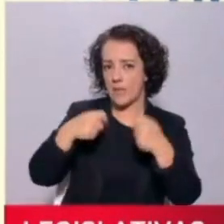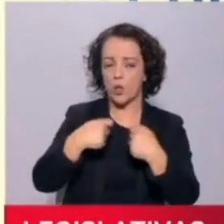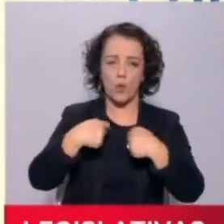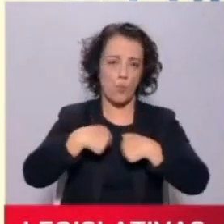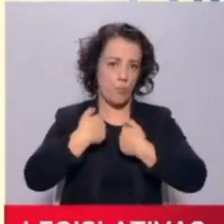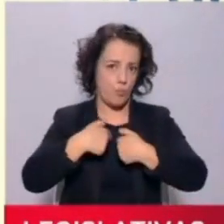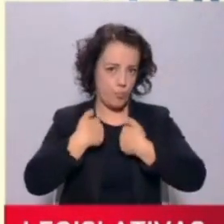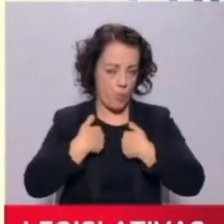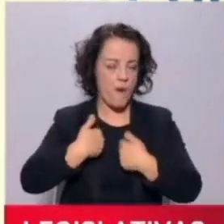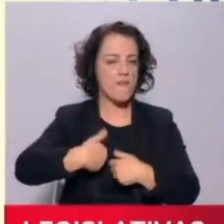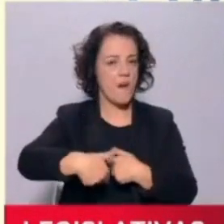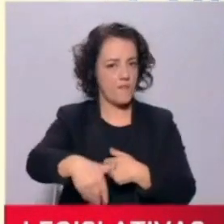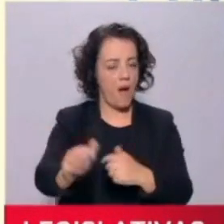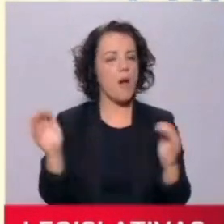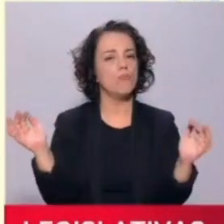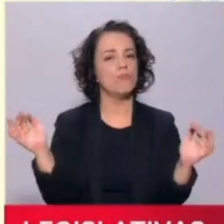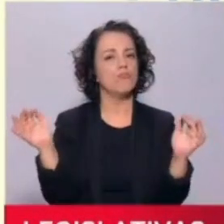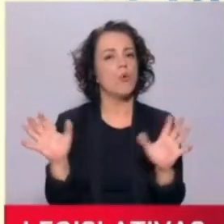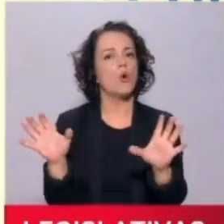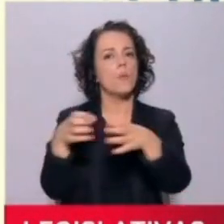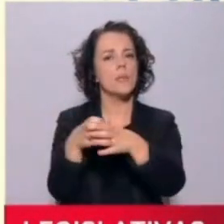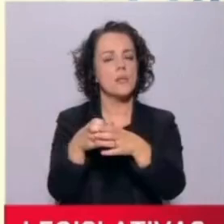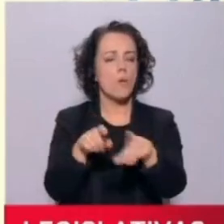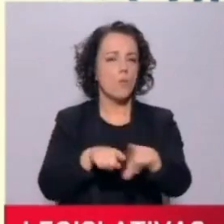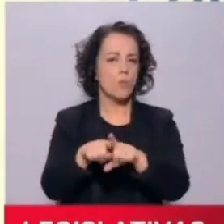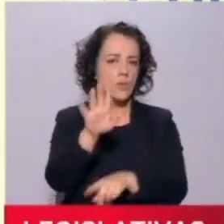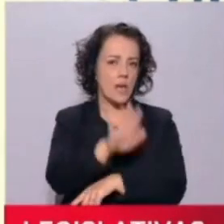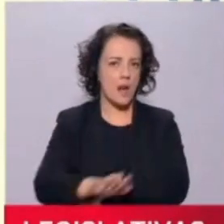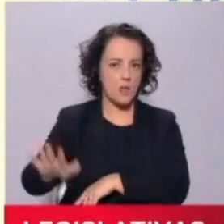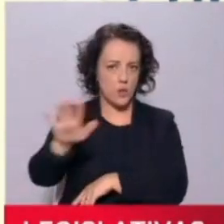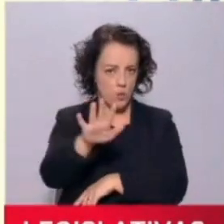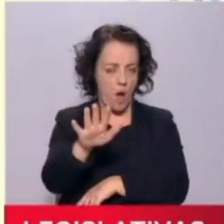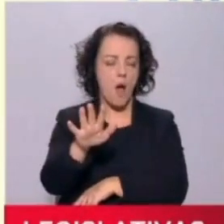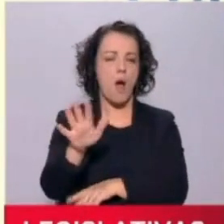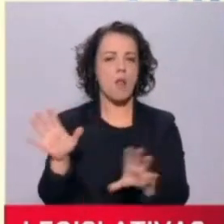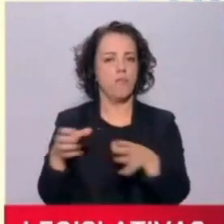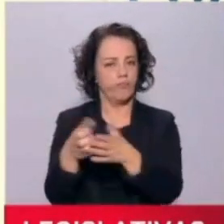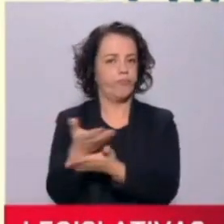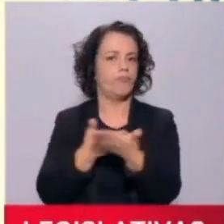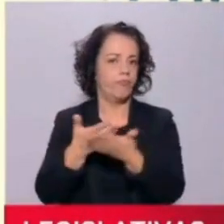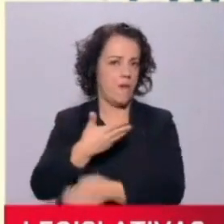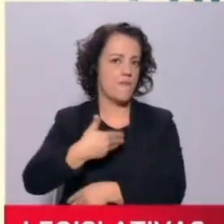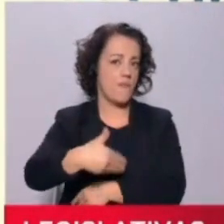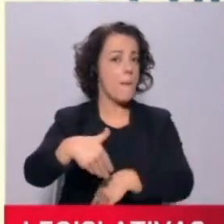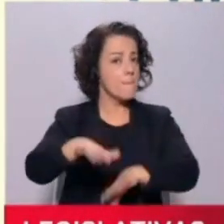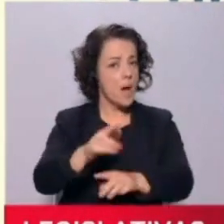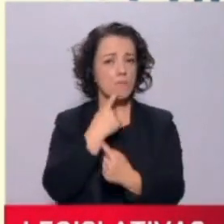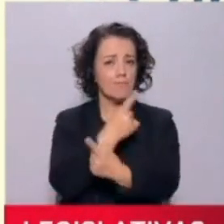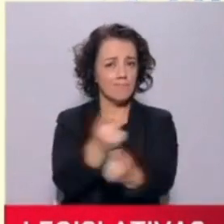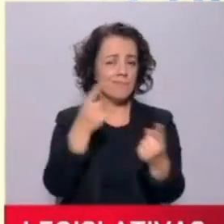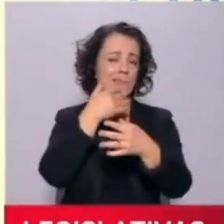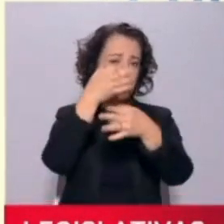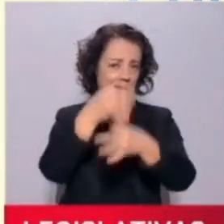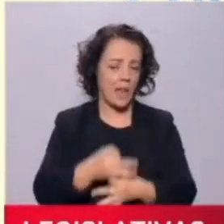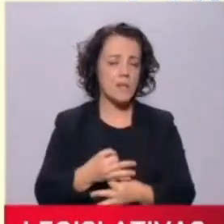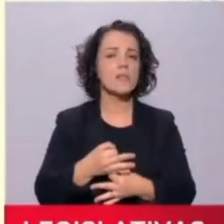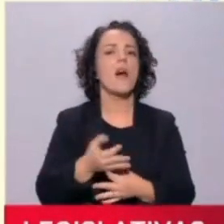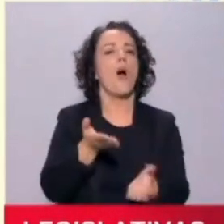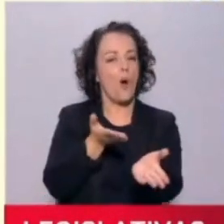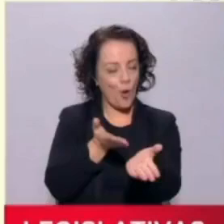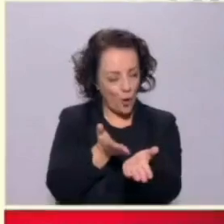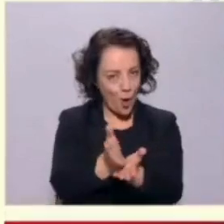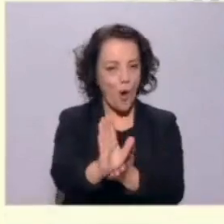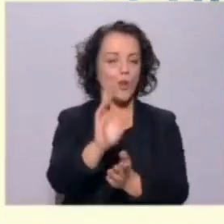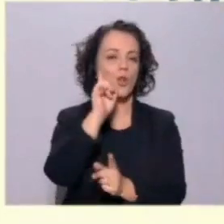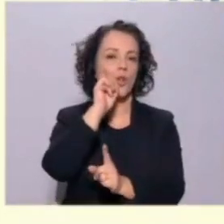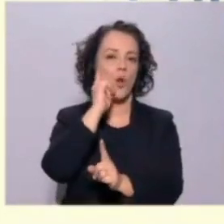convocar esse mesmo momento de reflexão junto a nossa comissão política nacional Mas uma coisa podem ter a certeza continuamos a ter representação no